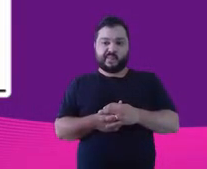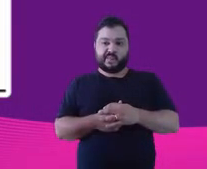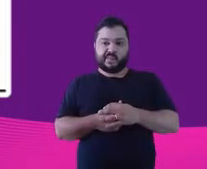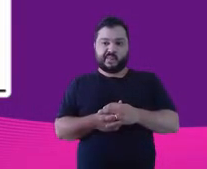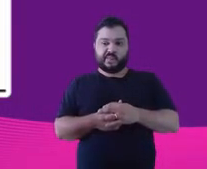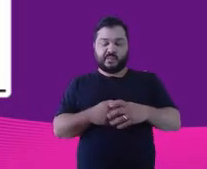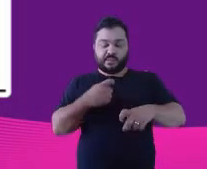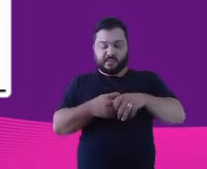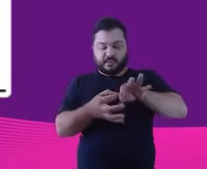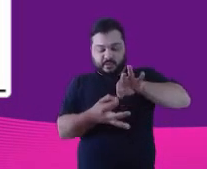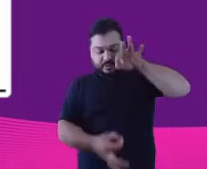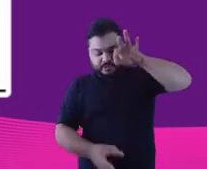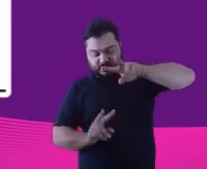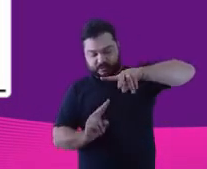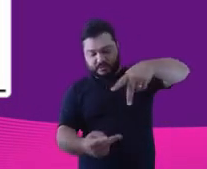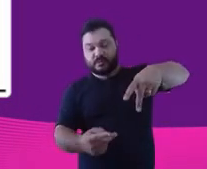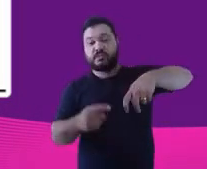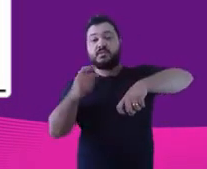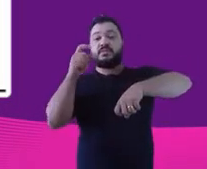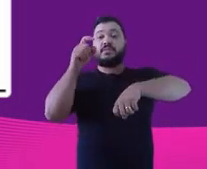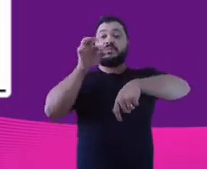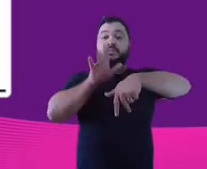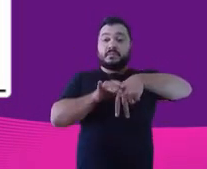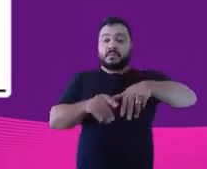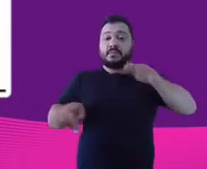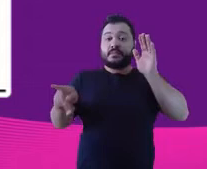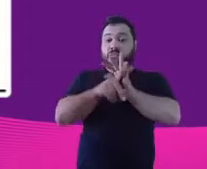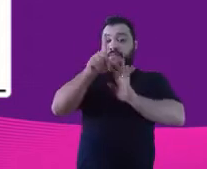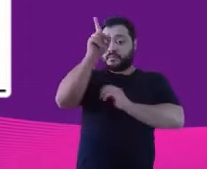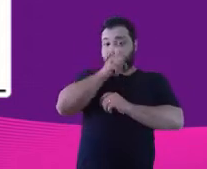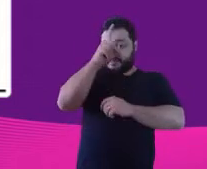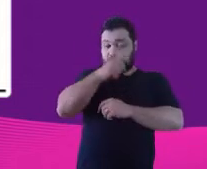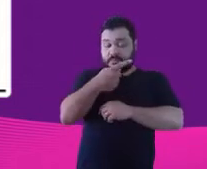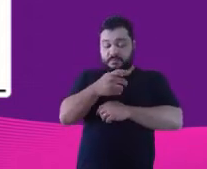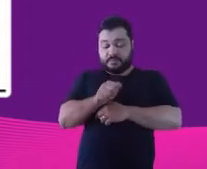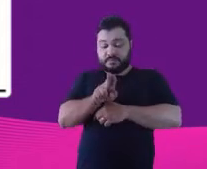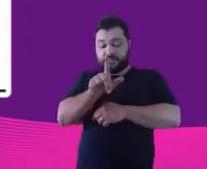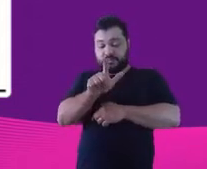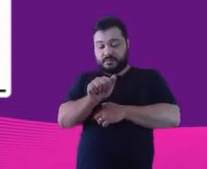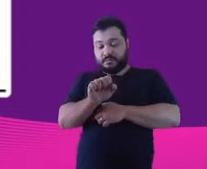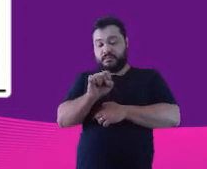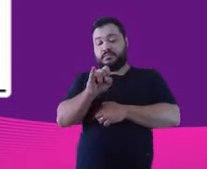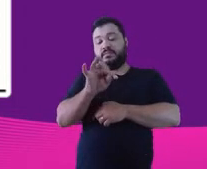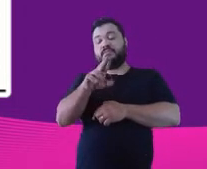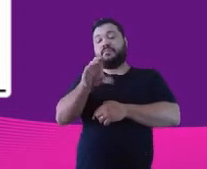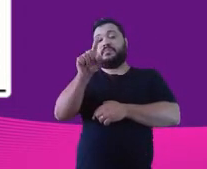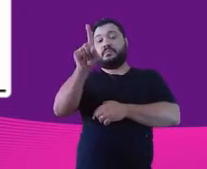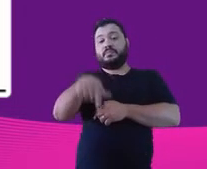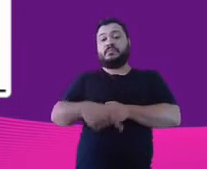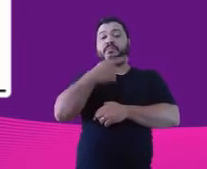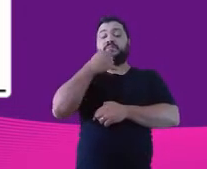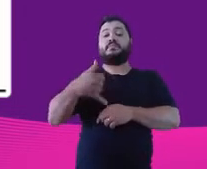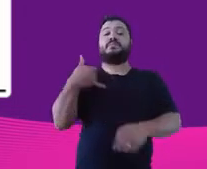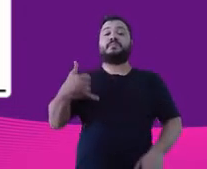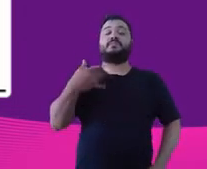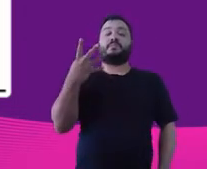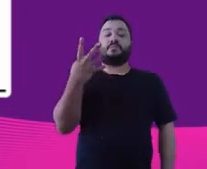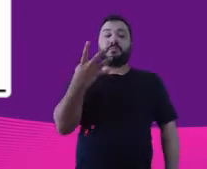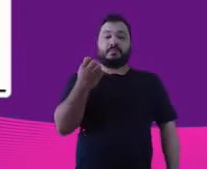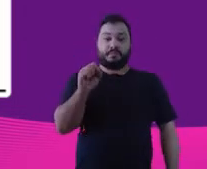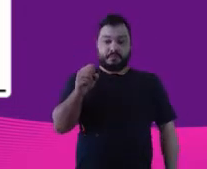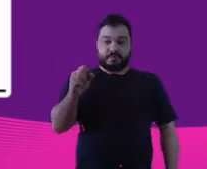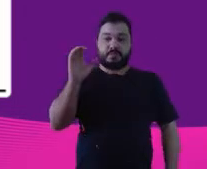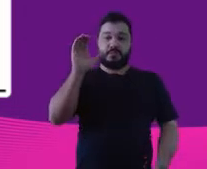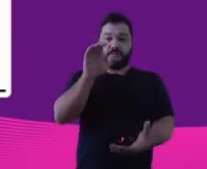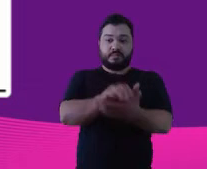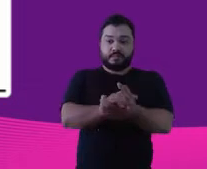O paciente, ele é paciente lá do Hospital Paulistano, ele é um homem de 48 anos,